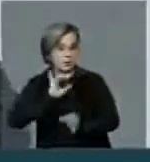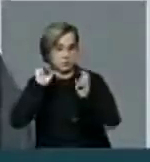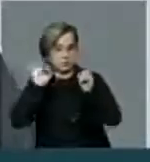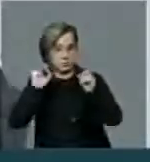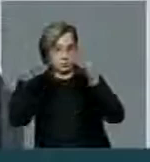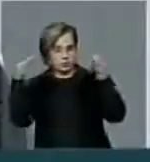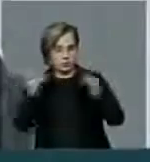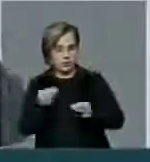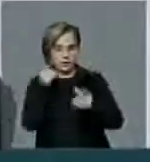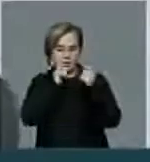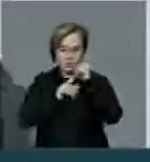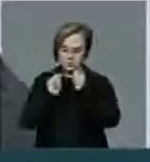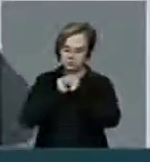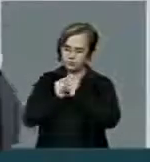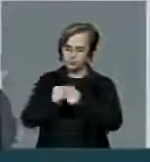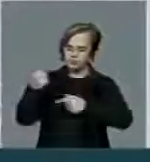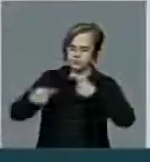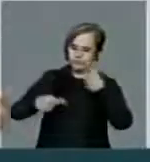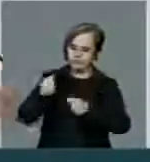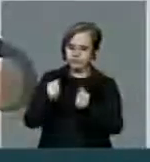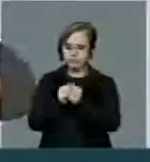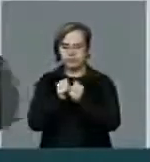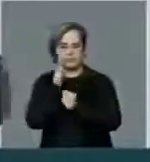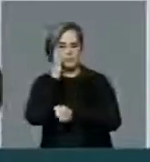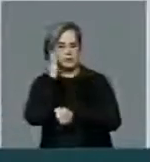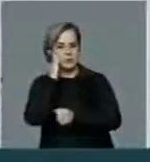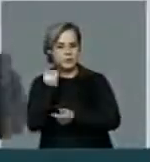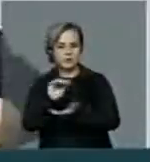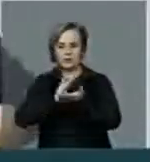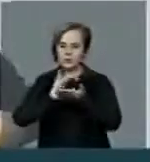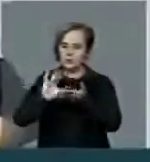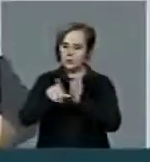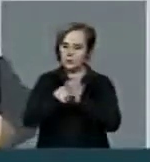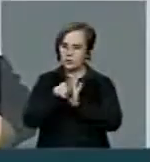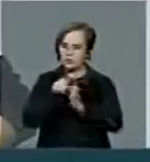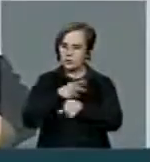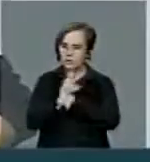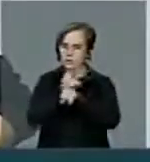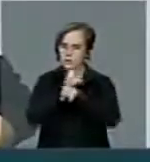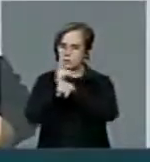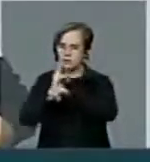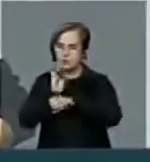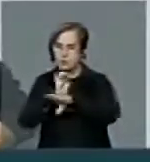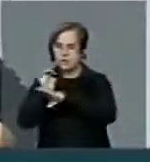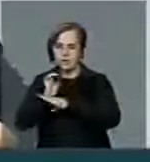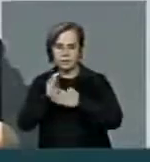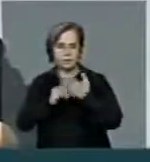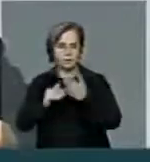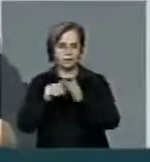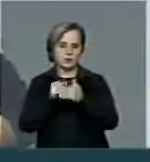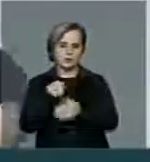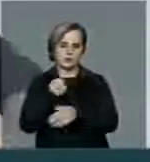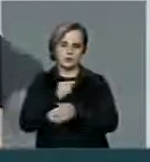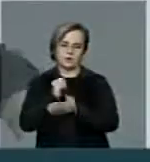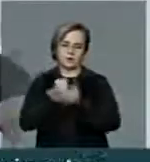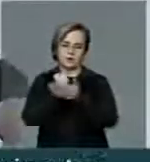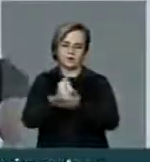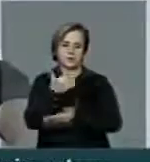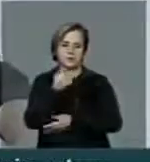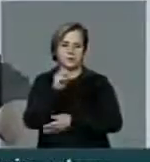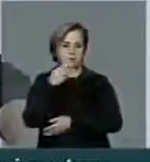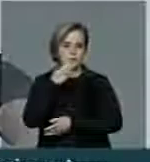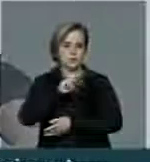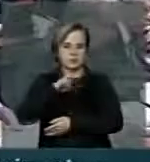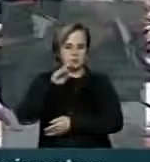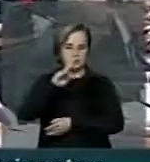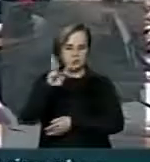questão que a gente possa acompanhar, debater, saber. Os recursos estão sendo procurados e alocados. Alocamos 16 milhões de reais para o Pará para combate a